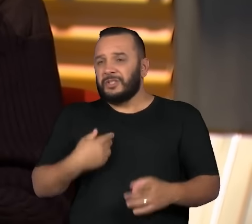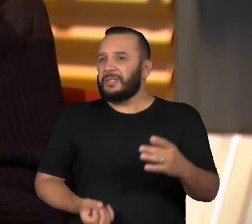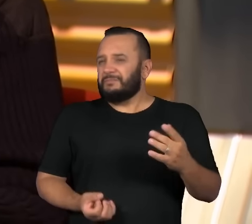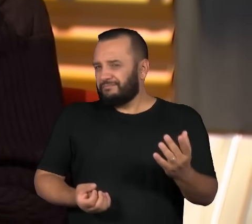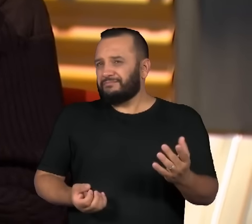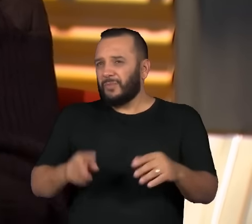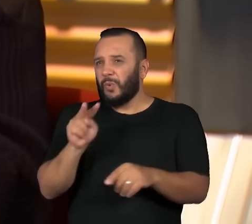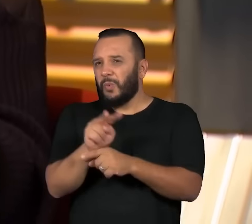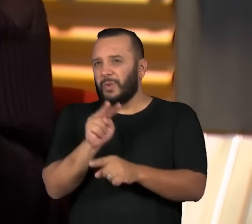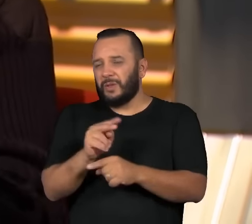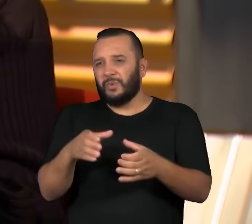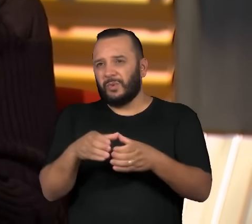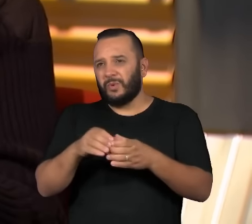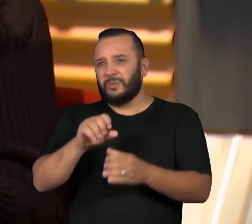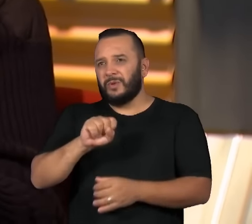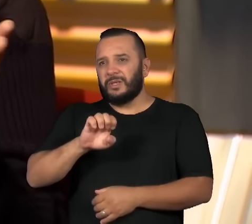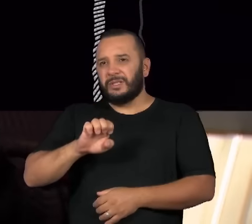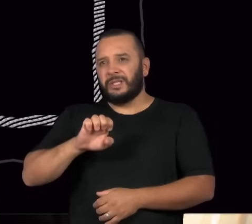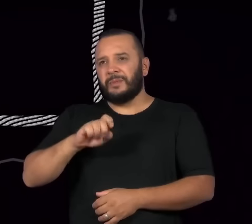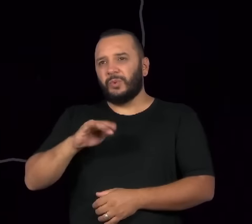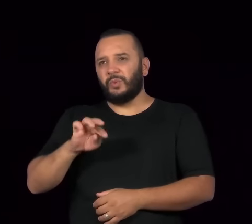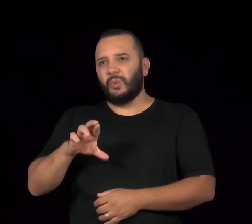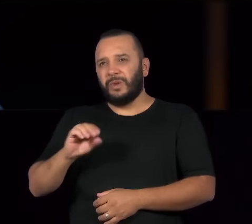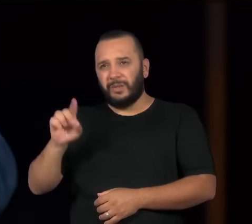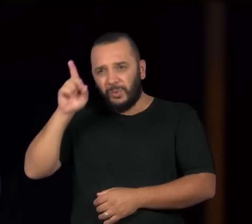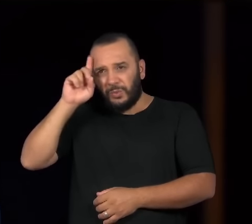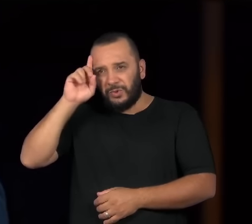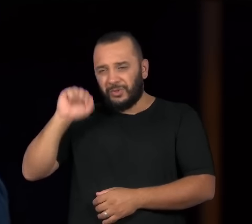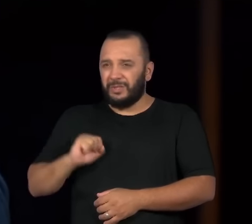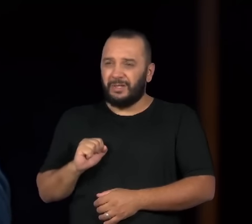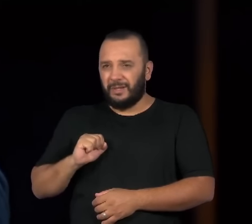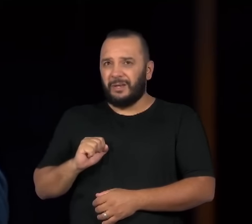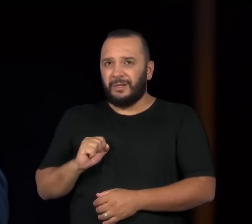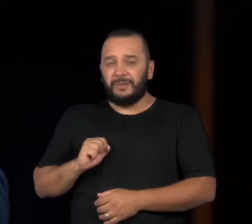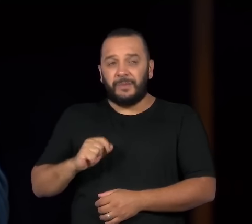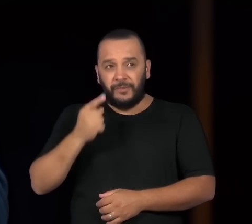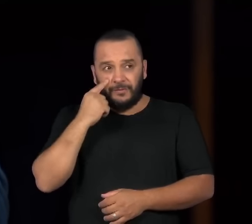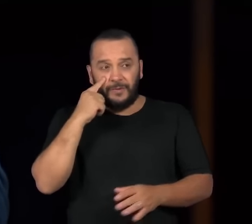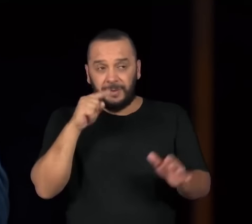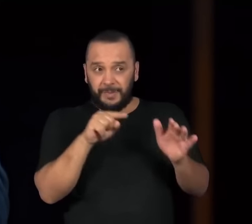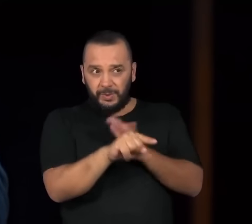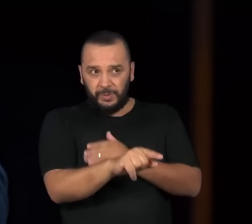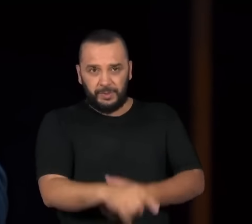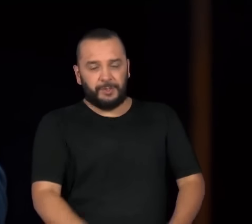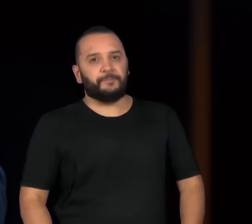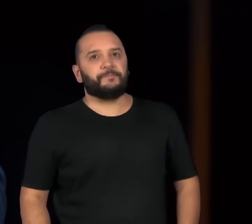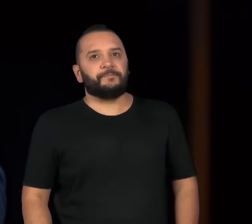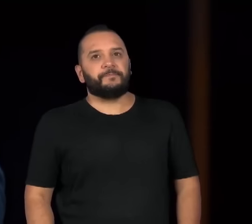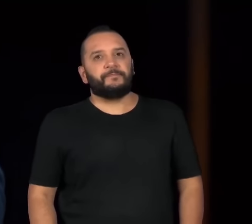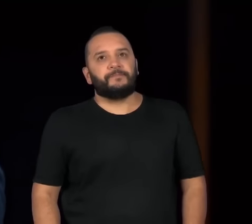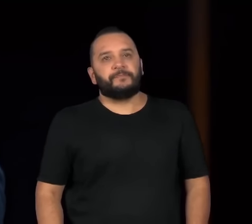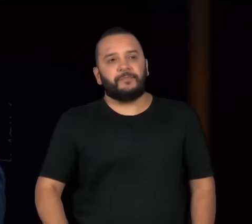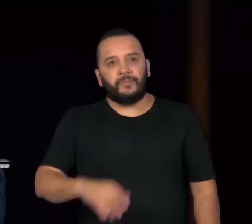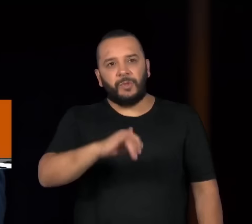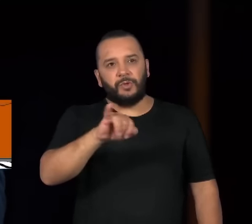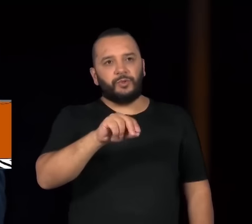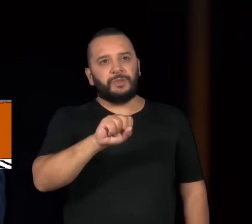dia. Nada está garantido, nada. Vamos ver o que eles vão perguntar, então. Olha aqui.